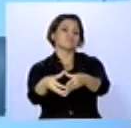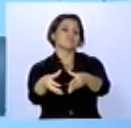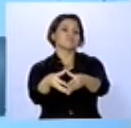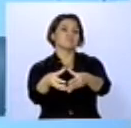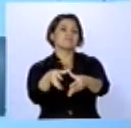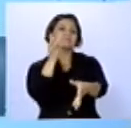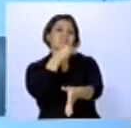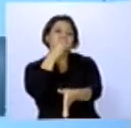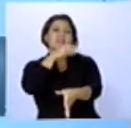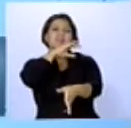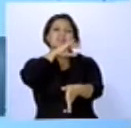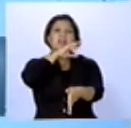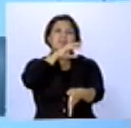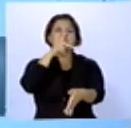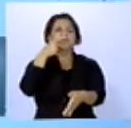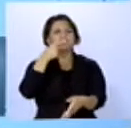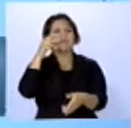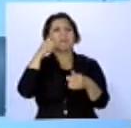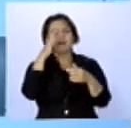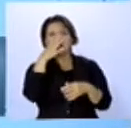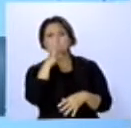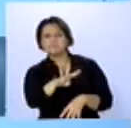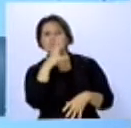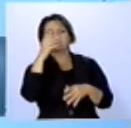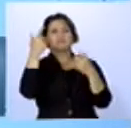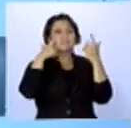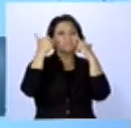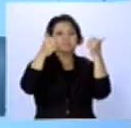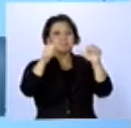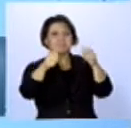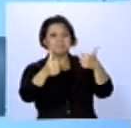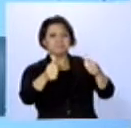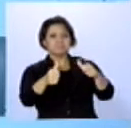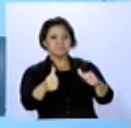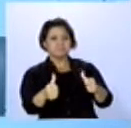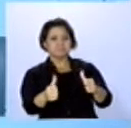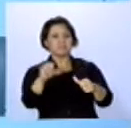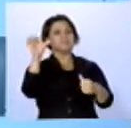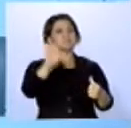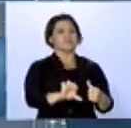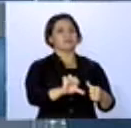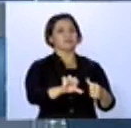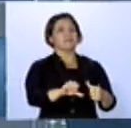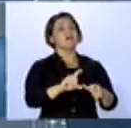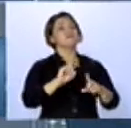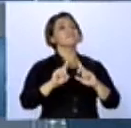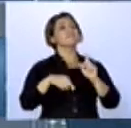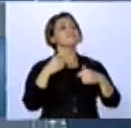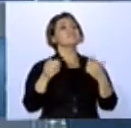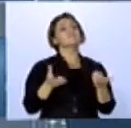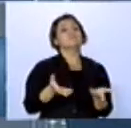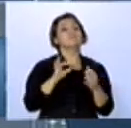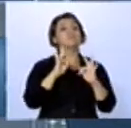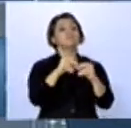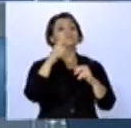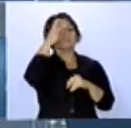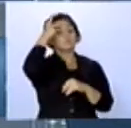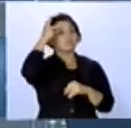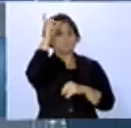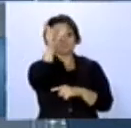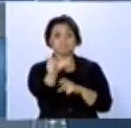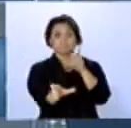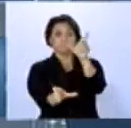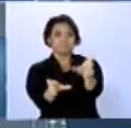um todo e passar por uma crise de financiamento extraordinária pontos de colocar o sistema em xeque Ou seja no momento que todo cidadão